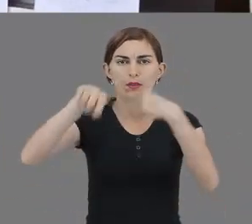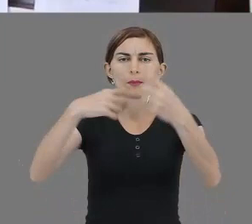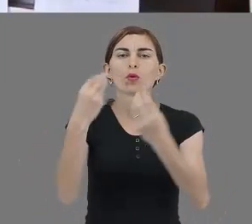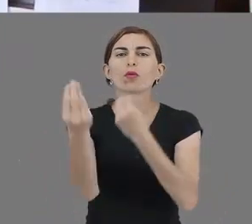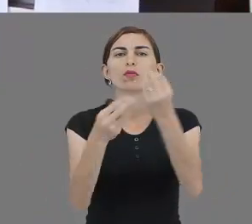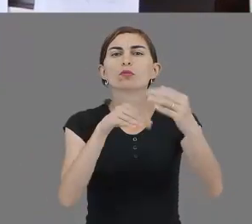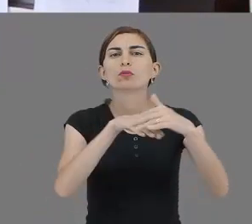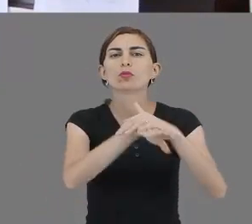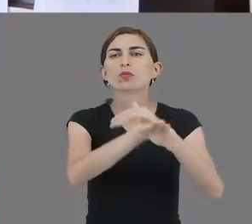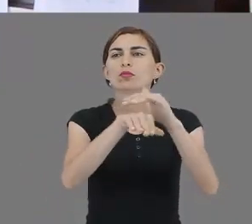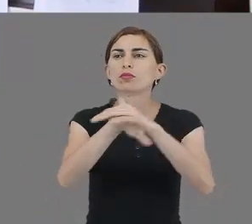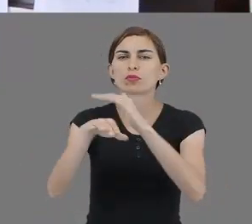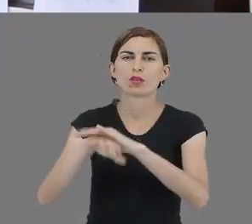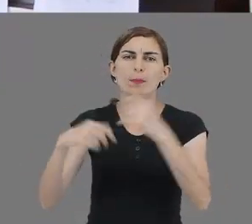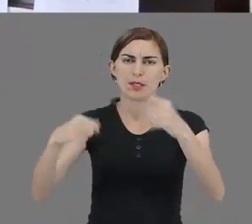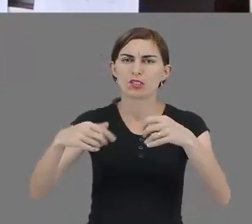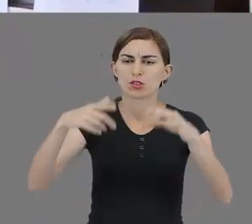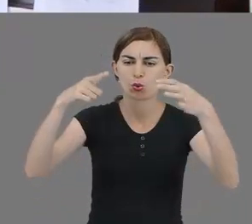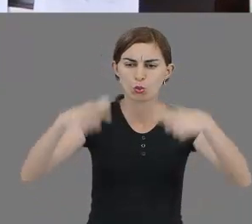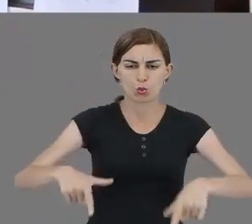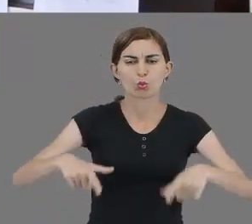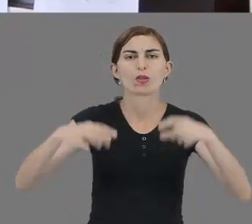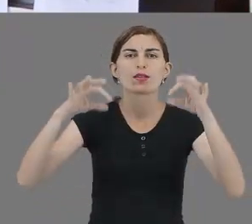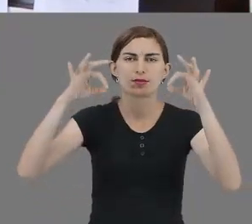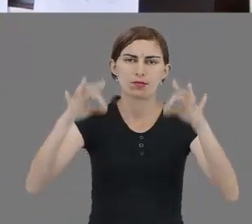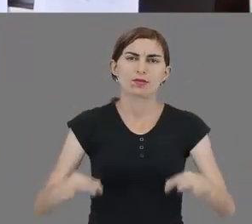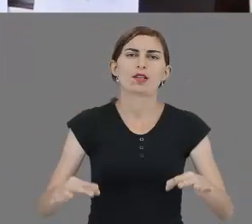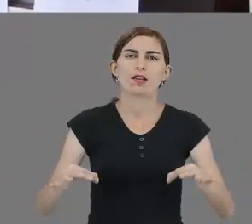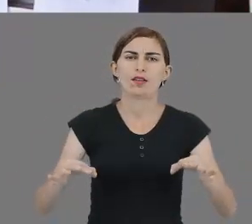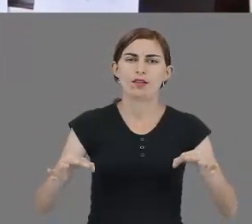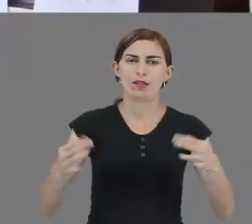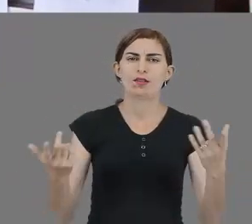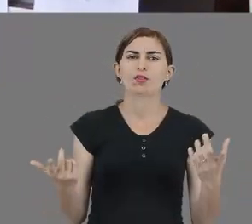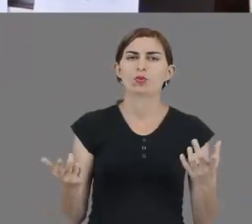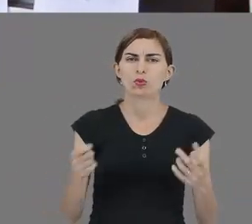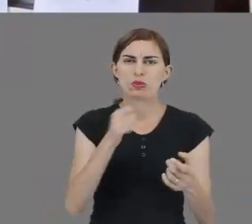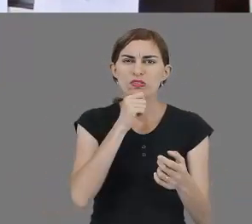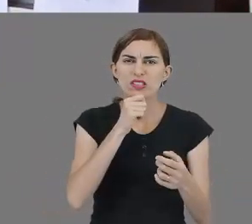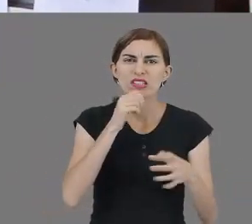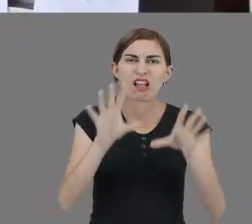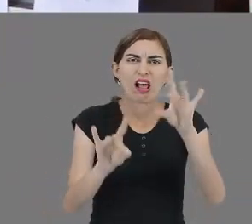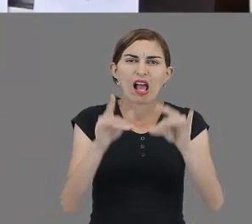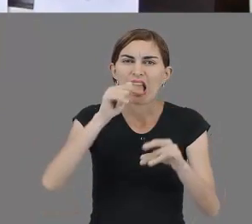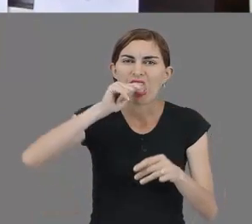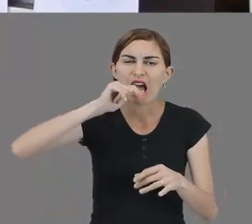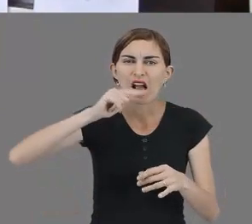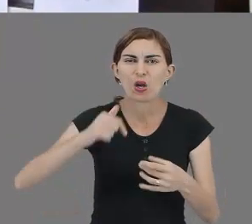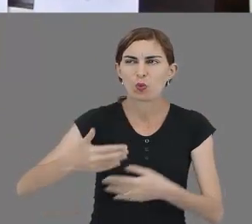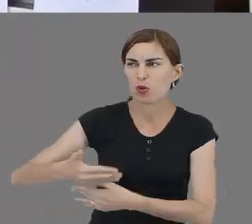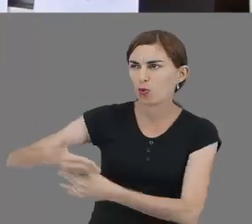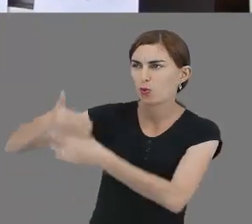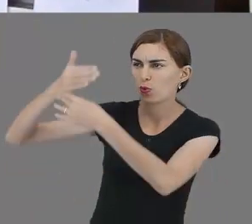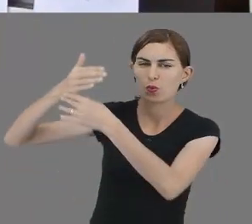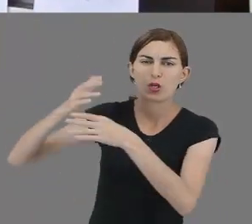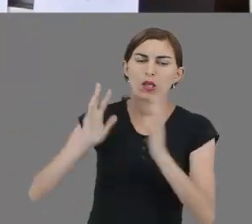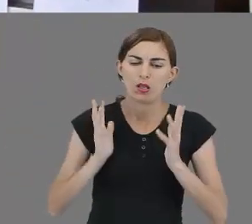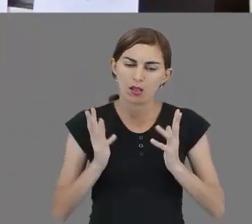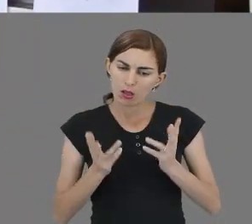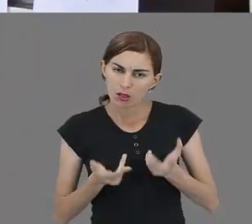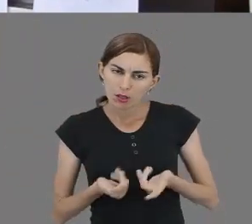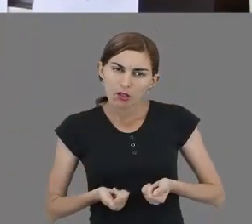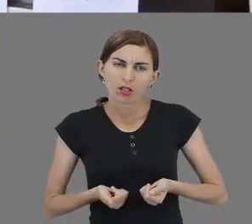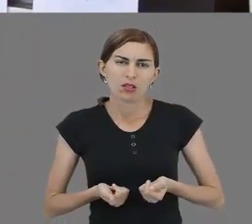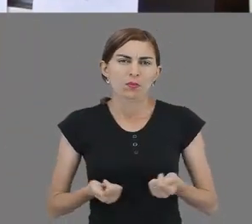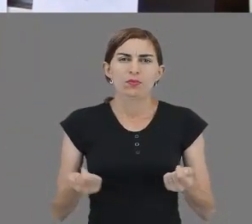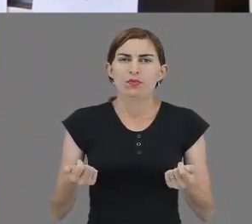O armazenamento ele precisa ser feito em um local adequado, bem iluminado, sem umidade, preferencialmente